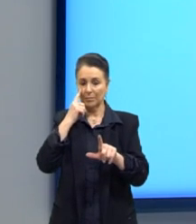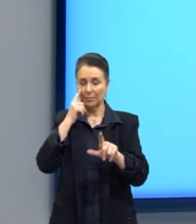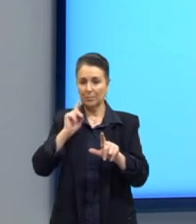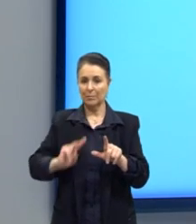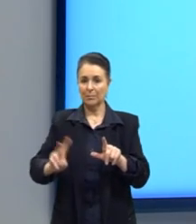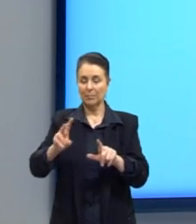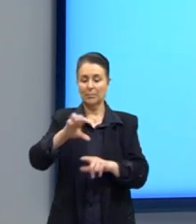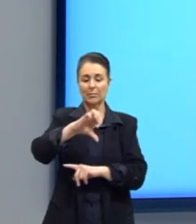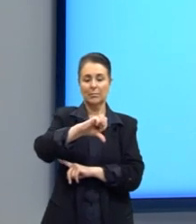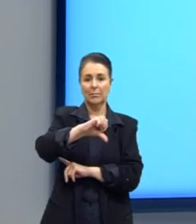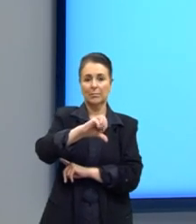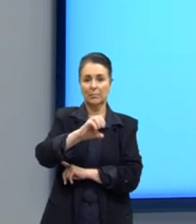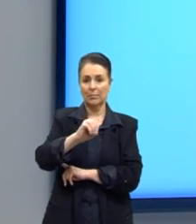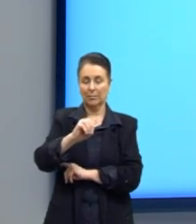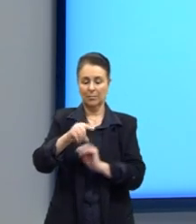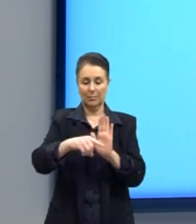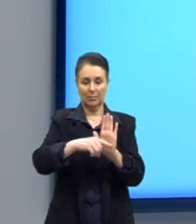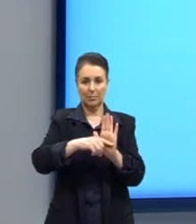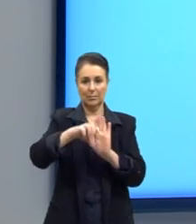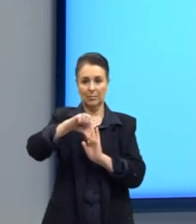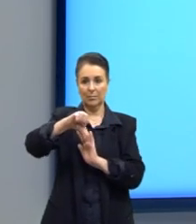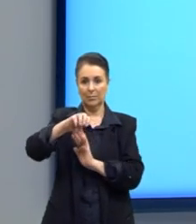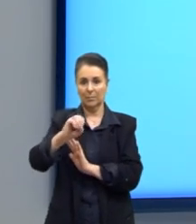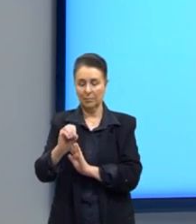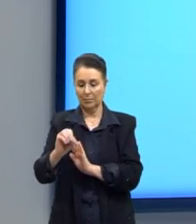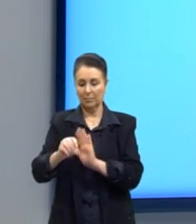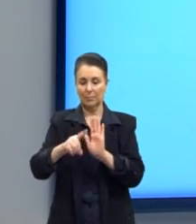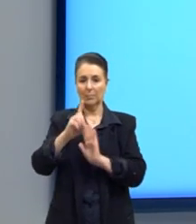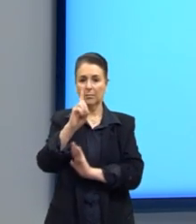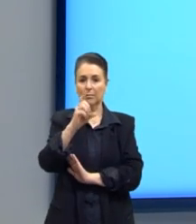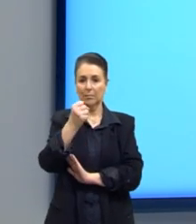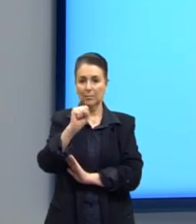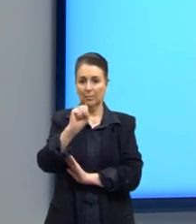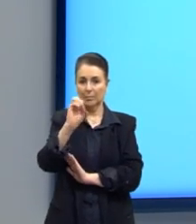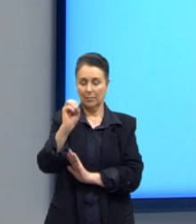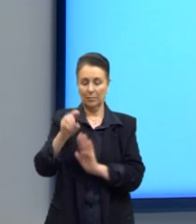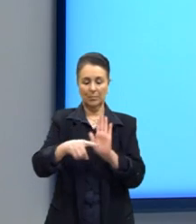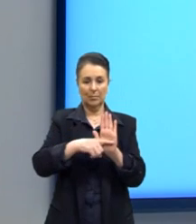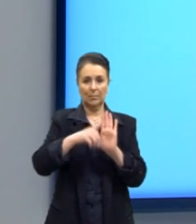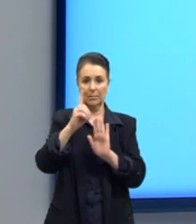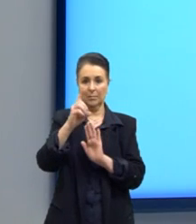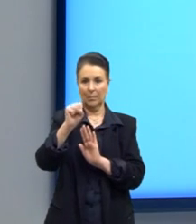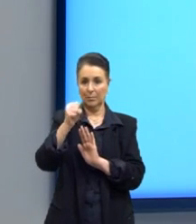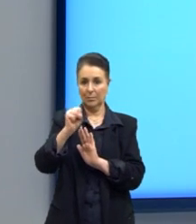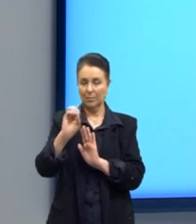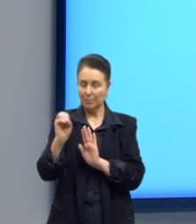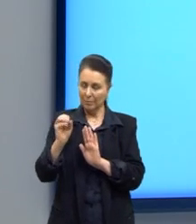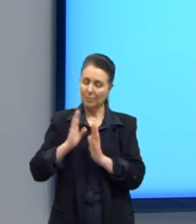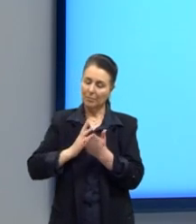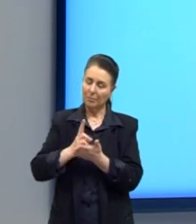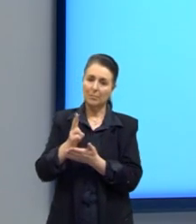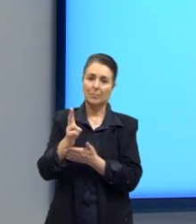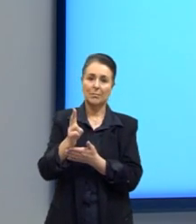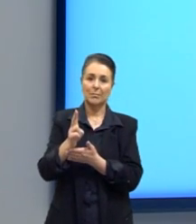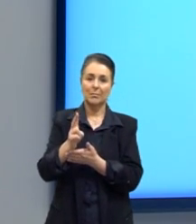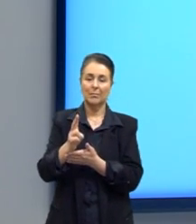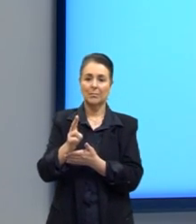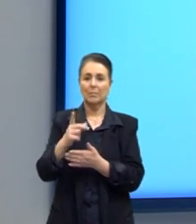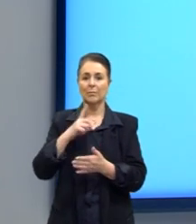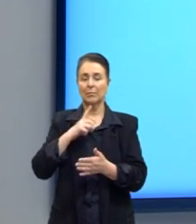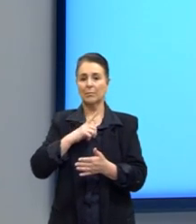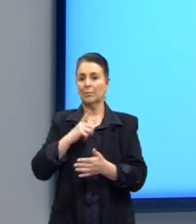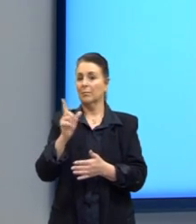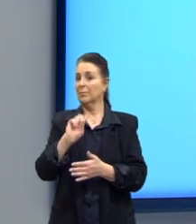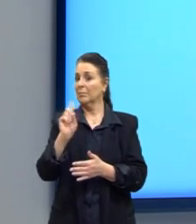o 90 né ou menos 90 180 e menos 180 e assim em diante nós dizemos